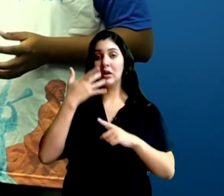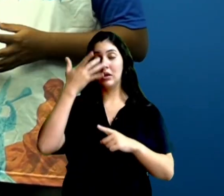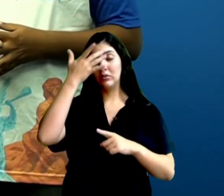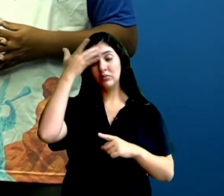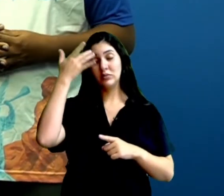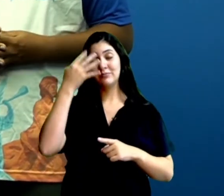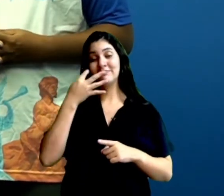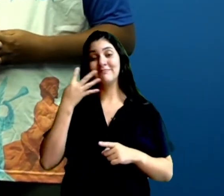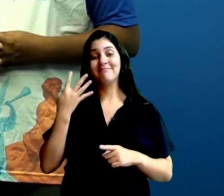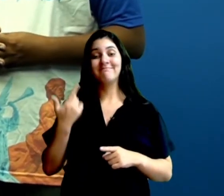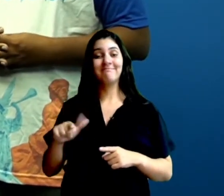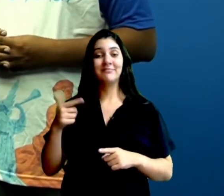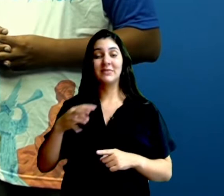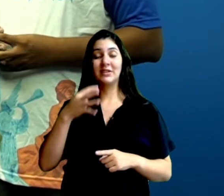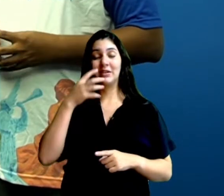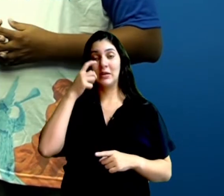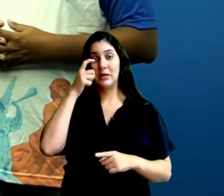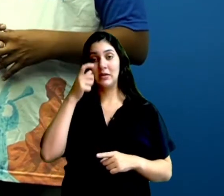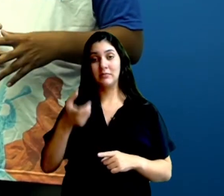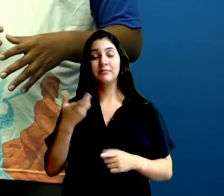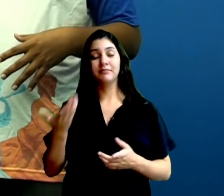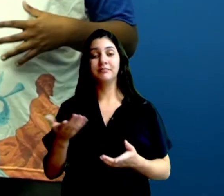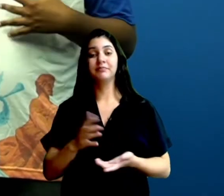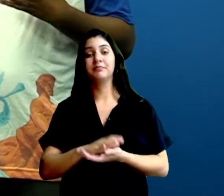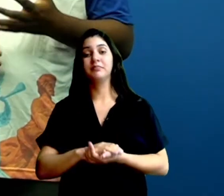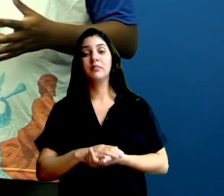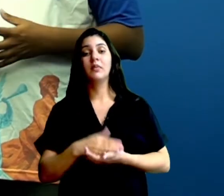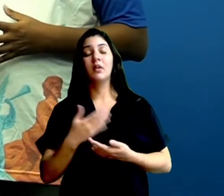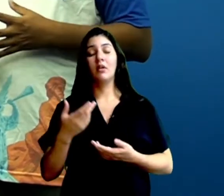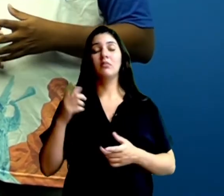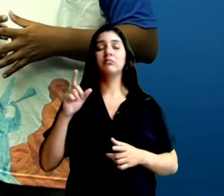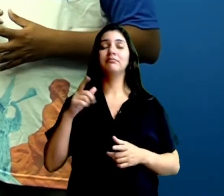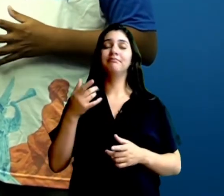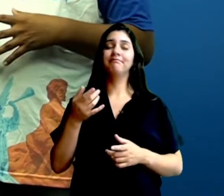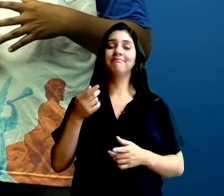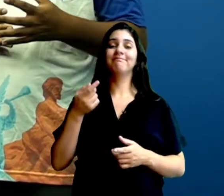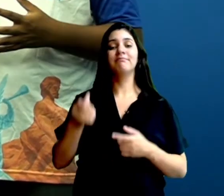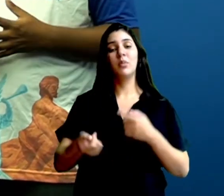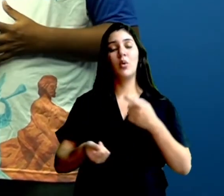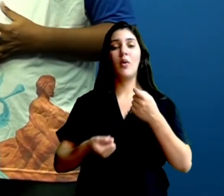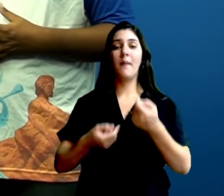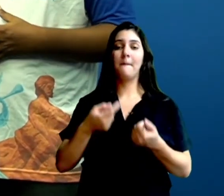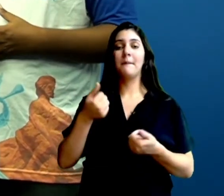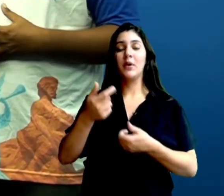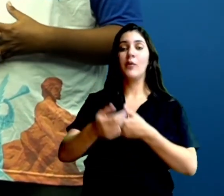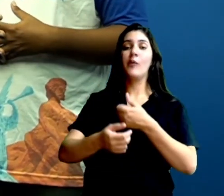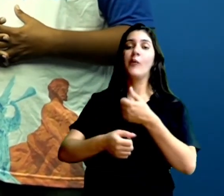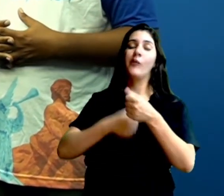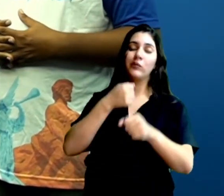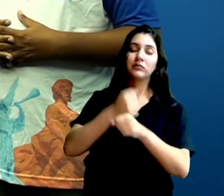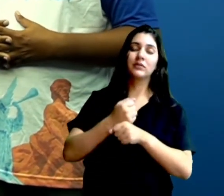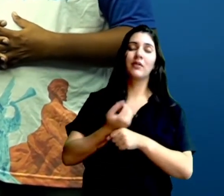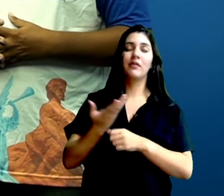colônia penal, né, essa região. Então, pouco a pouco, né, com o tempo que foi facilitando